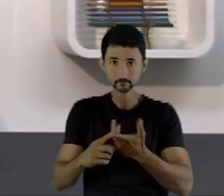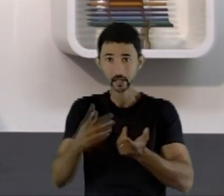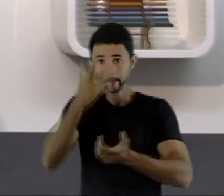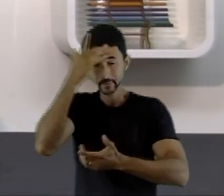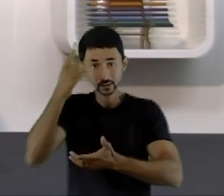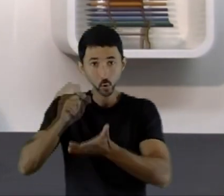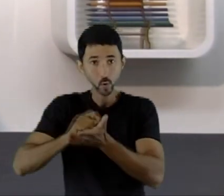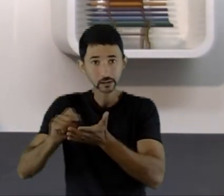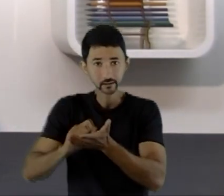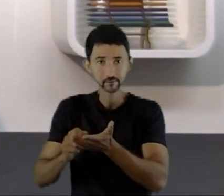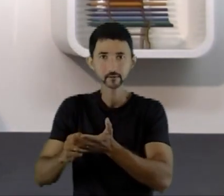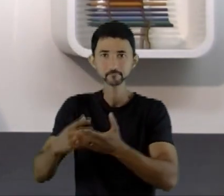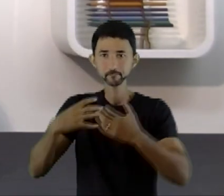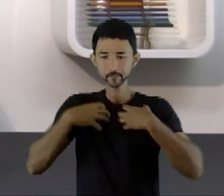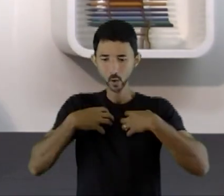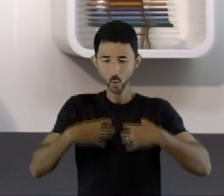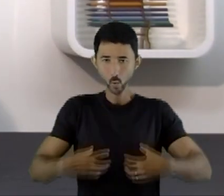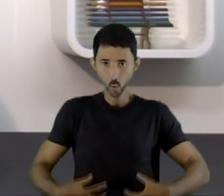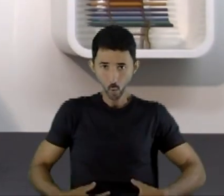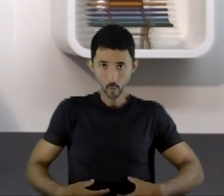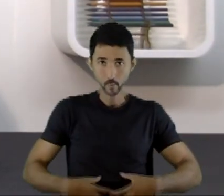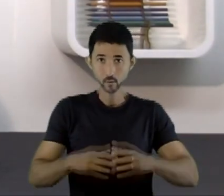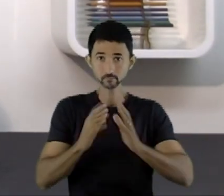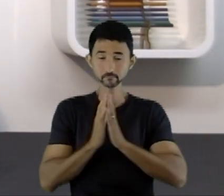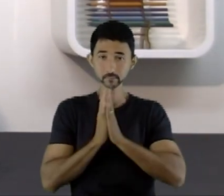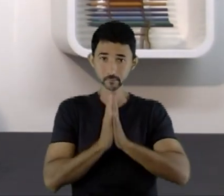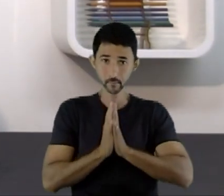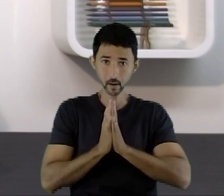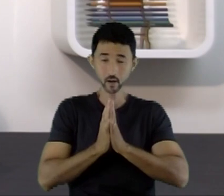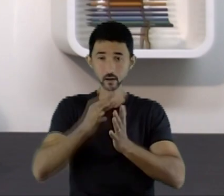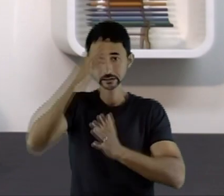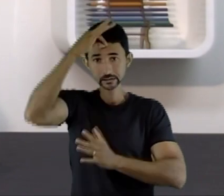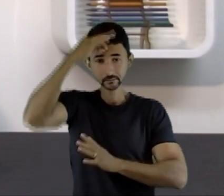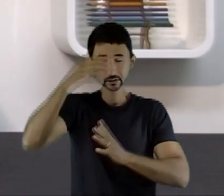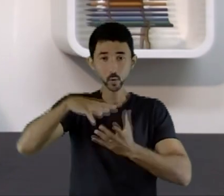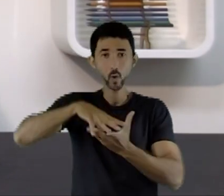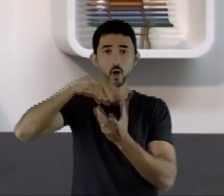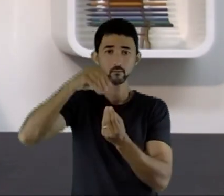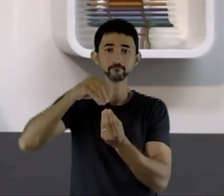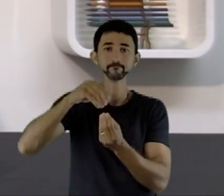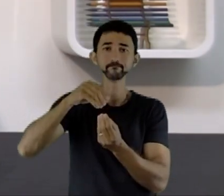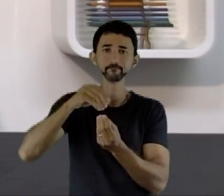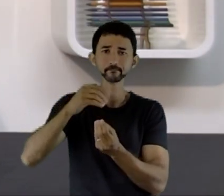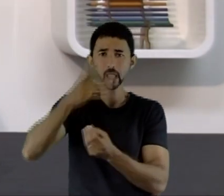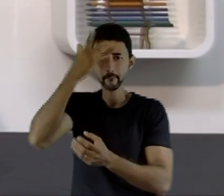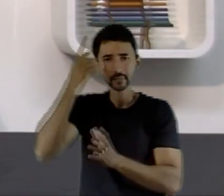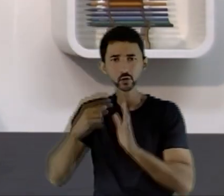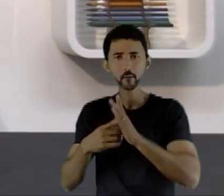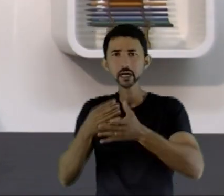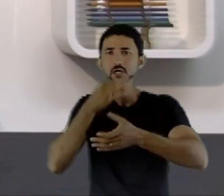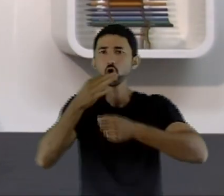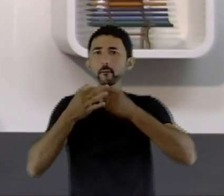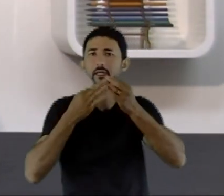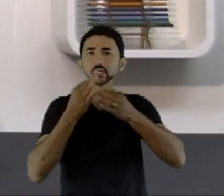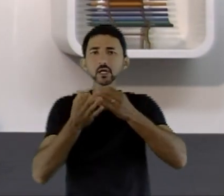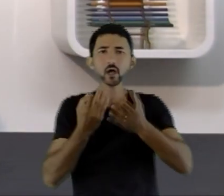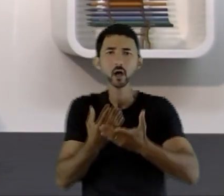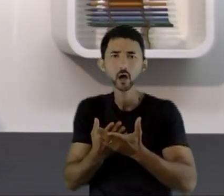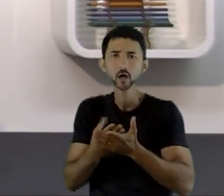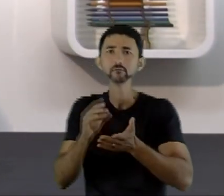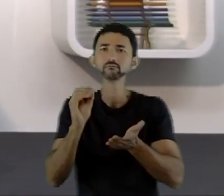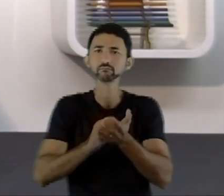desse texto, nós somos corpo, alma e espírito. E essa pessoa aqui, ela apresenta argumentos que são